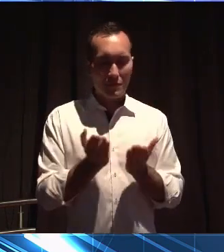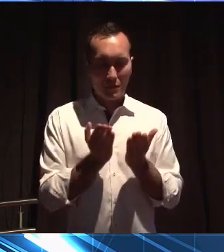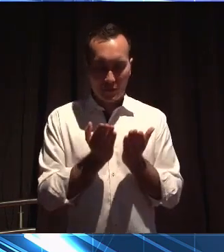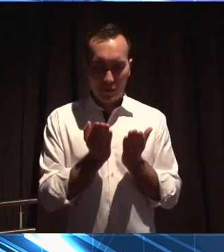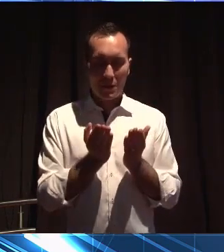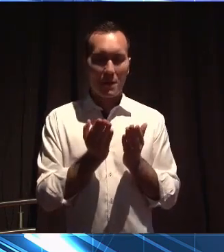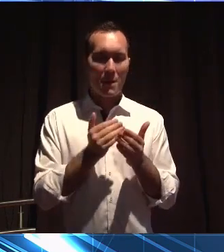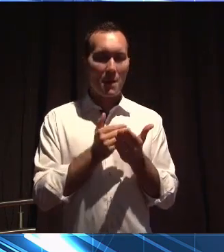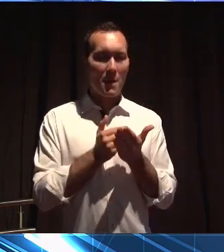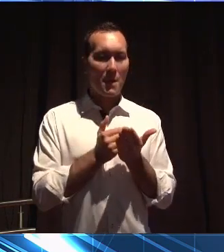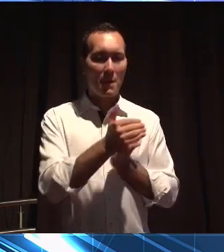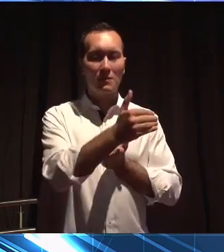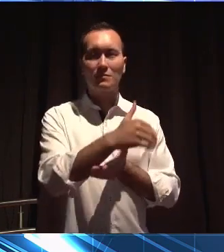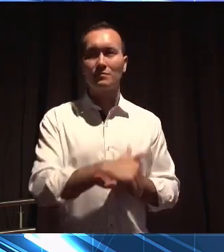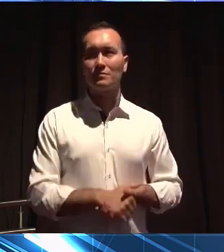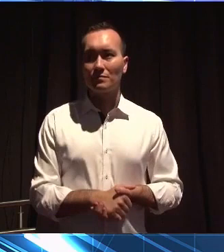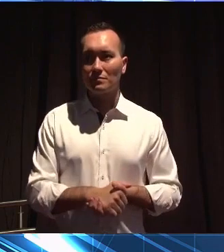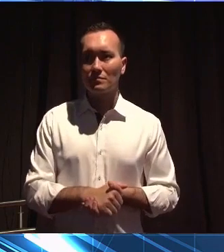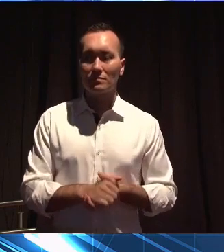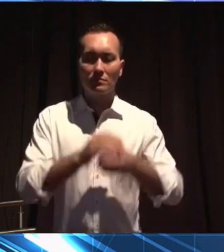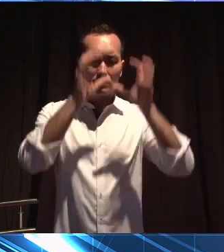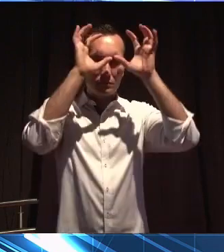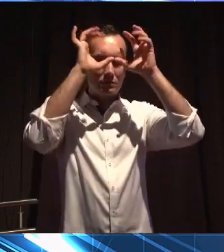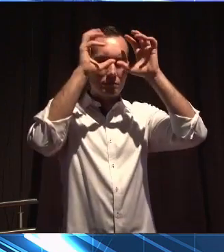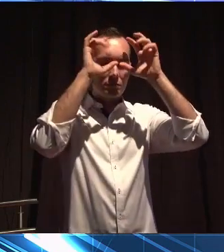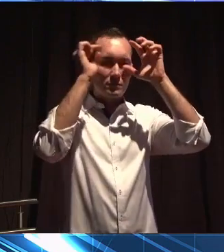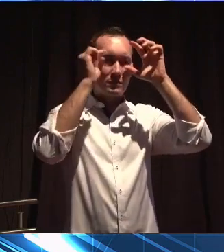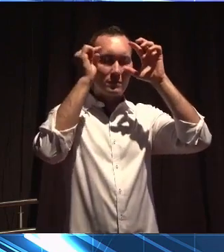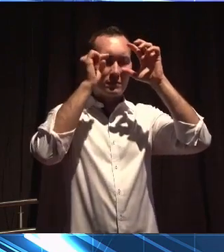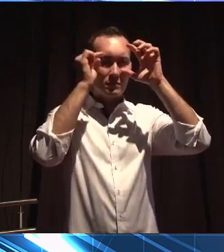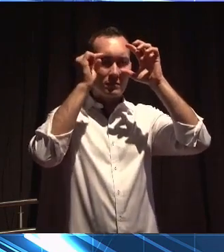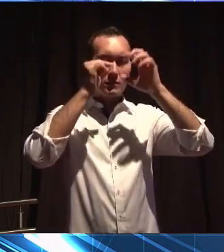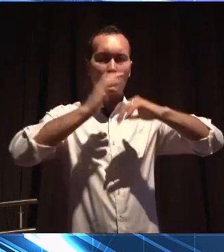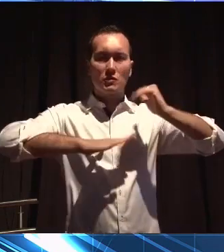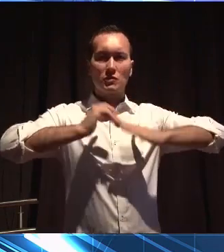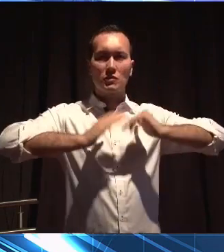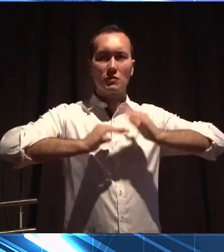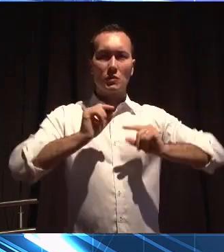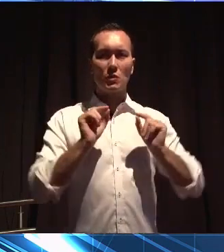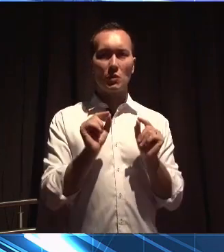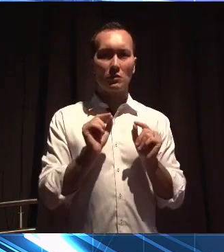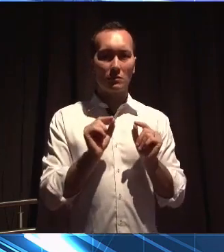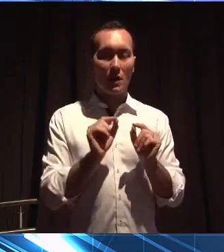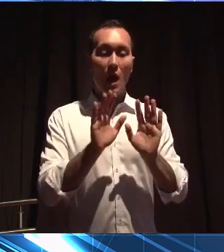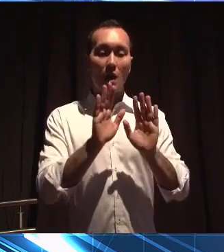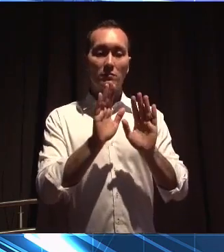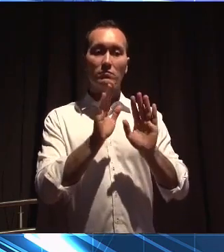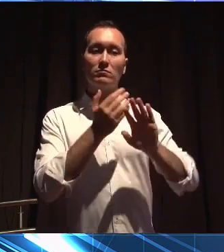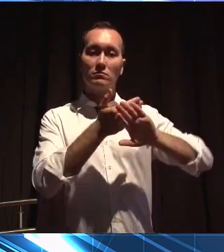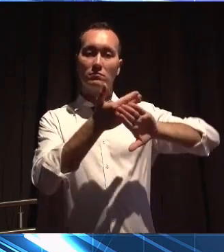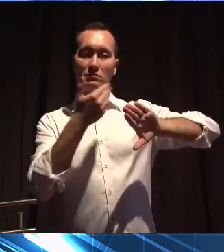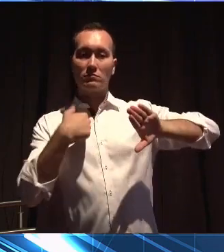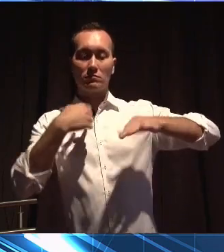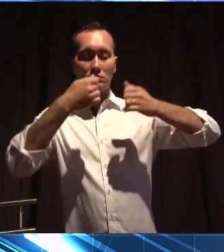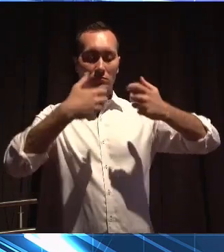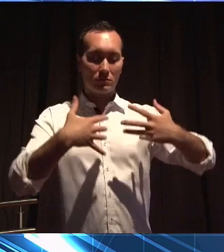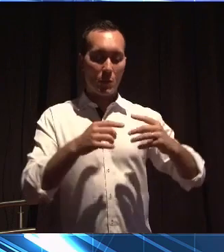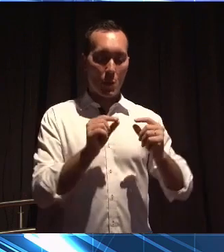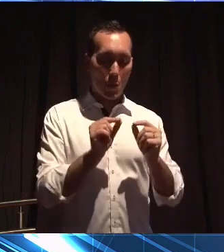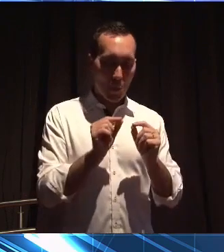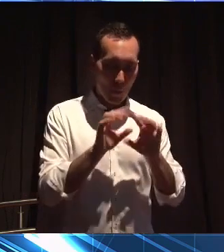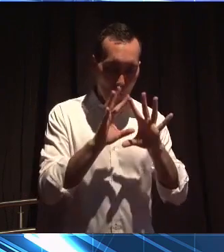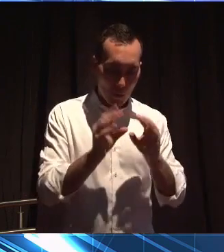um pouquinho sobre neuroprivacidade. E eu já tomo uma licença para antecipar alguns pontos aqui, que